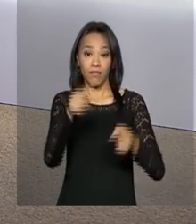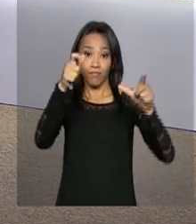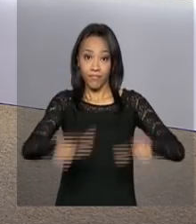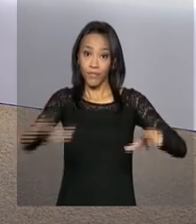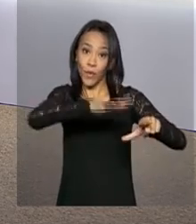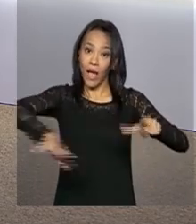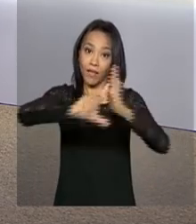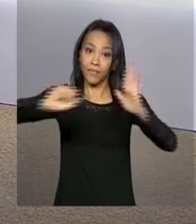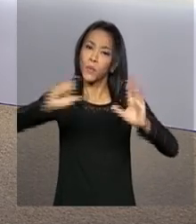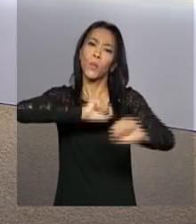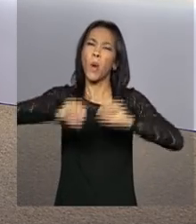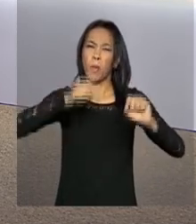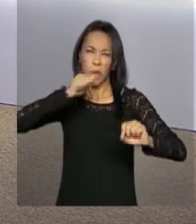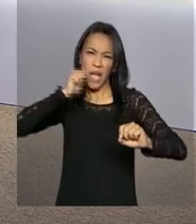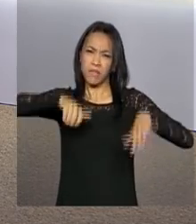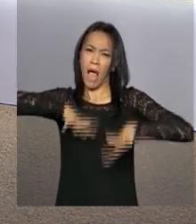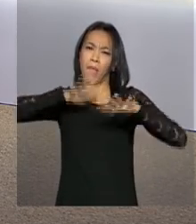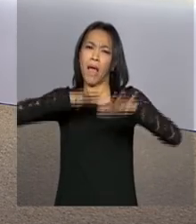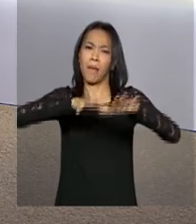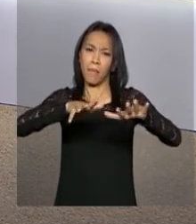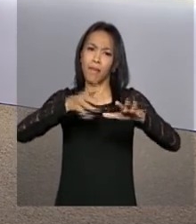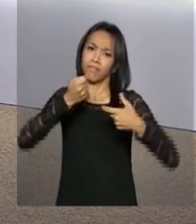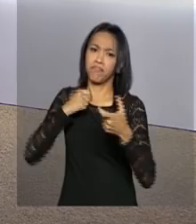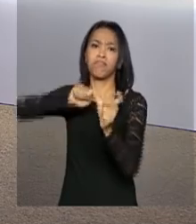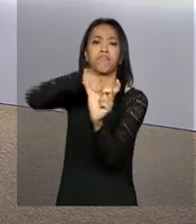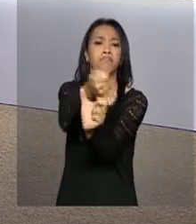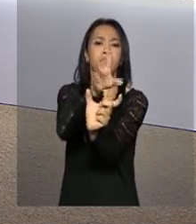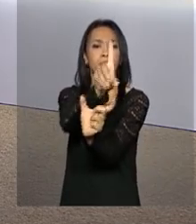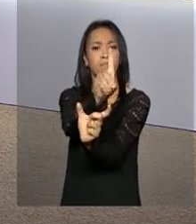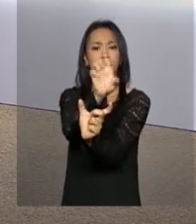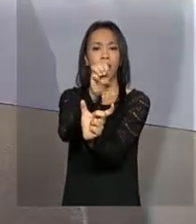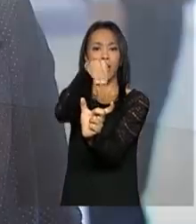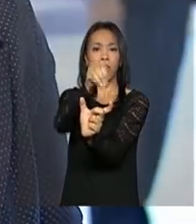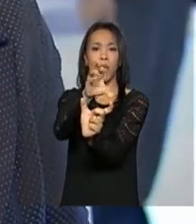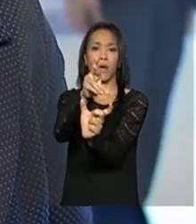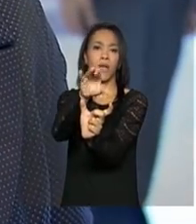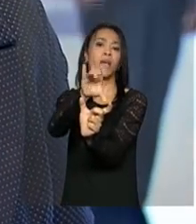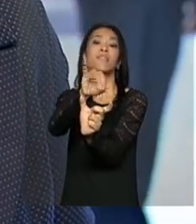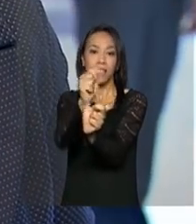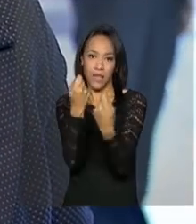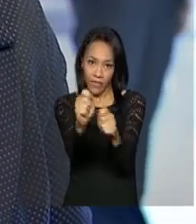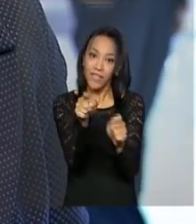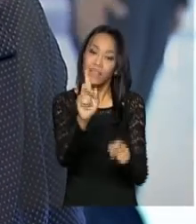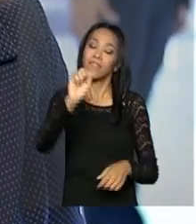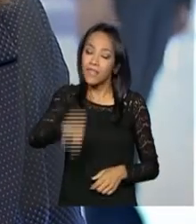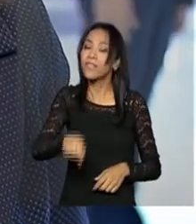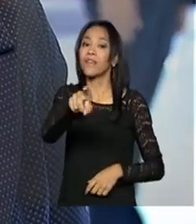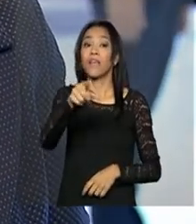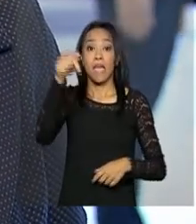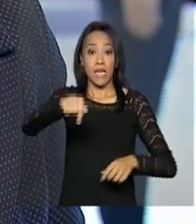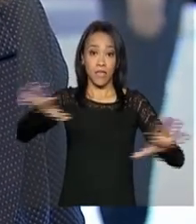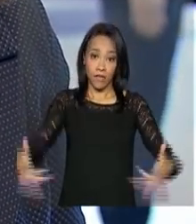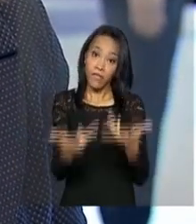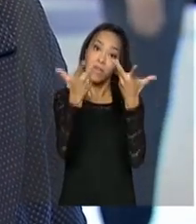Planalto, mulheres em mais um ato em defesa da democracia, não é isso? Exatamente, Daniele. Para esse evento está prevista